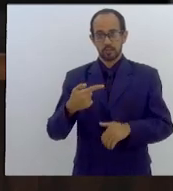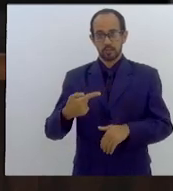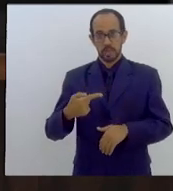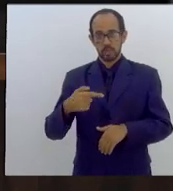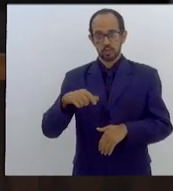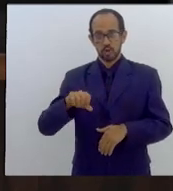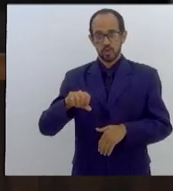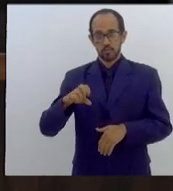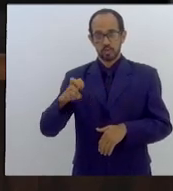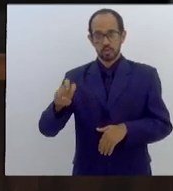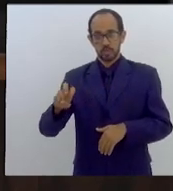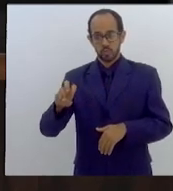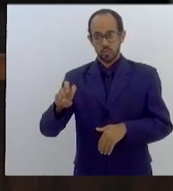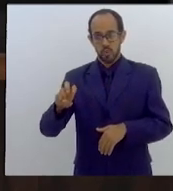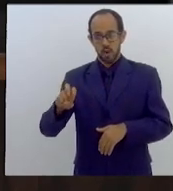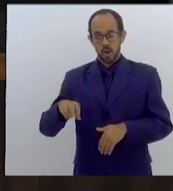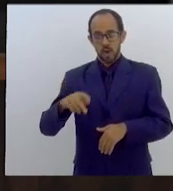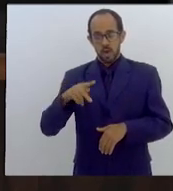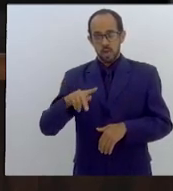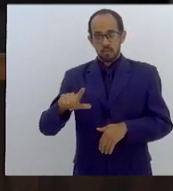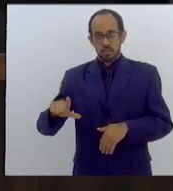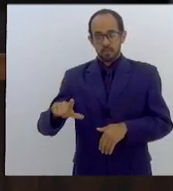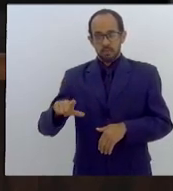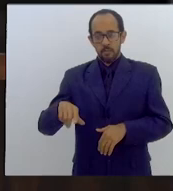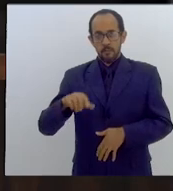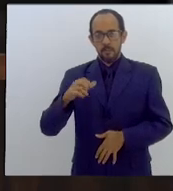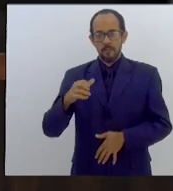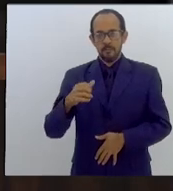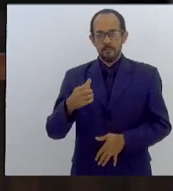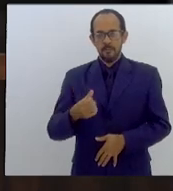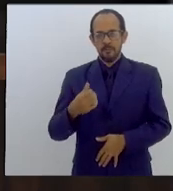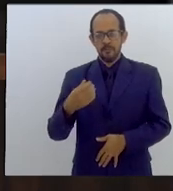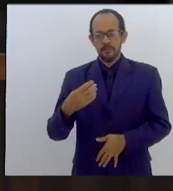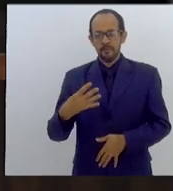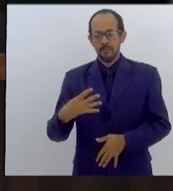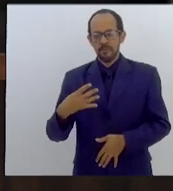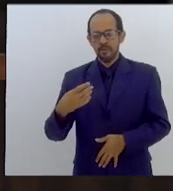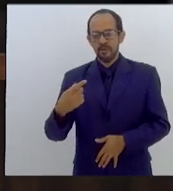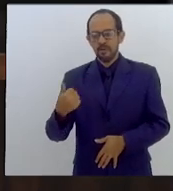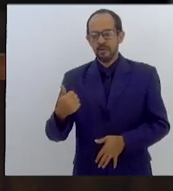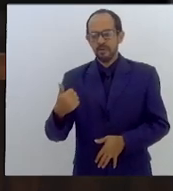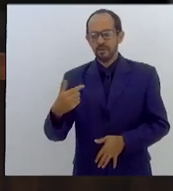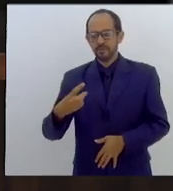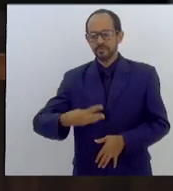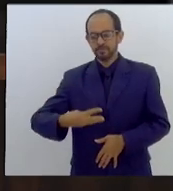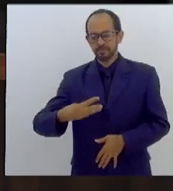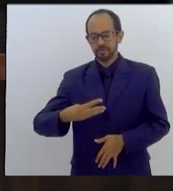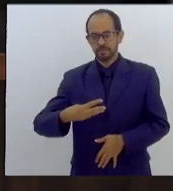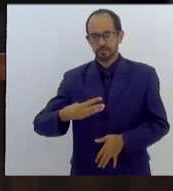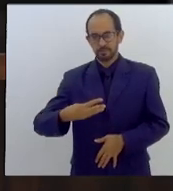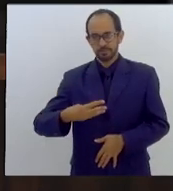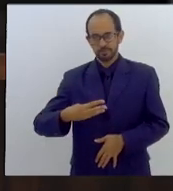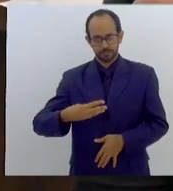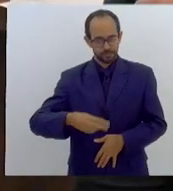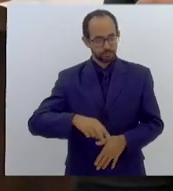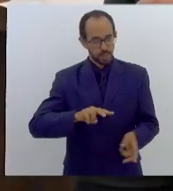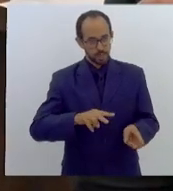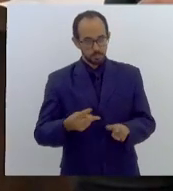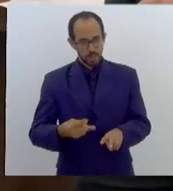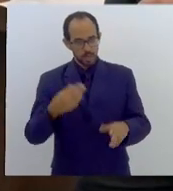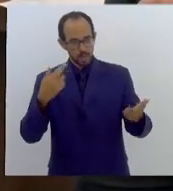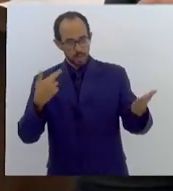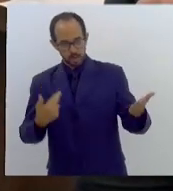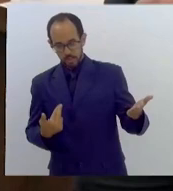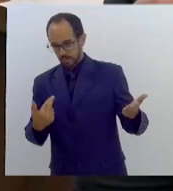2795 ao projeto 6413, para encaminhar o destaque, deputada Renata. Senhor presidente,